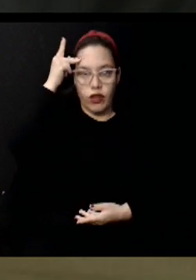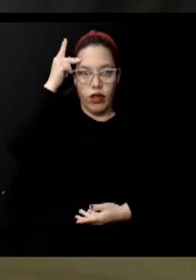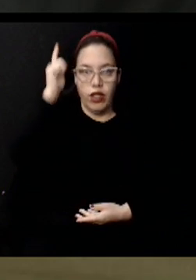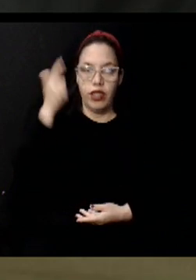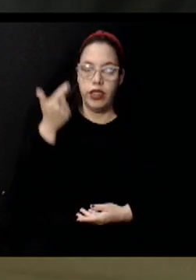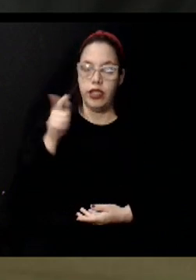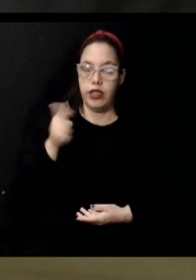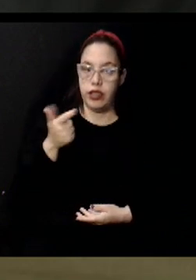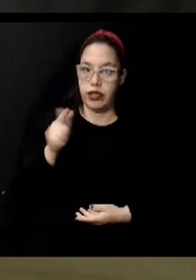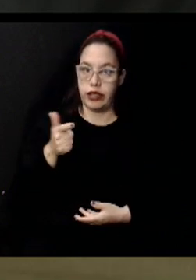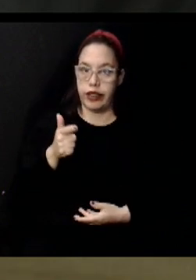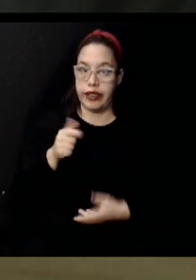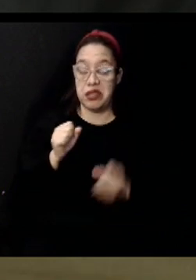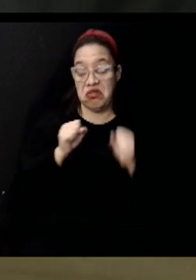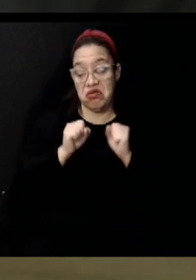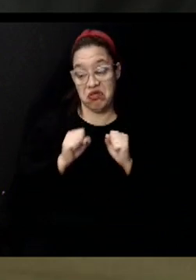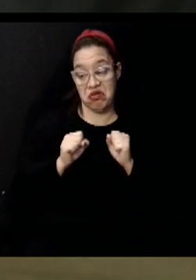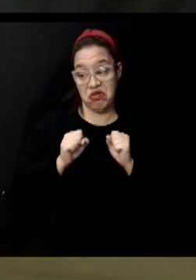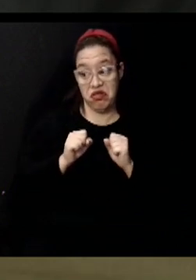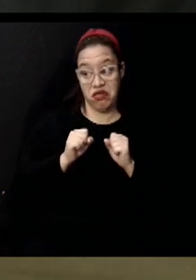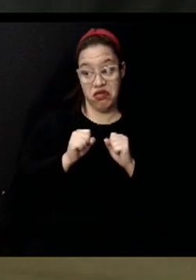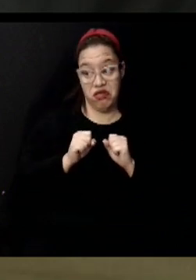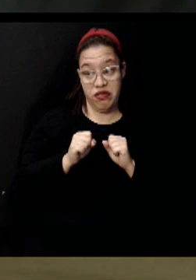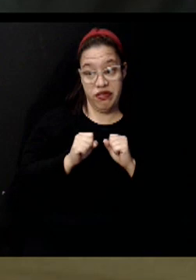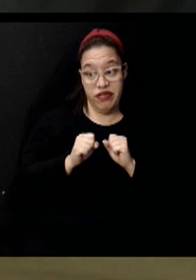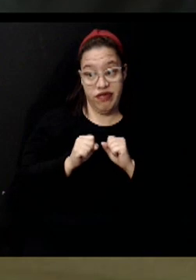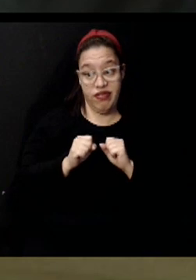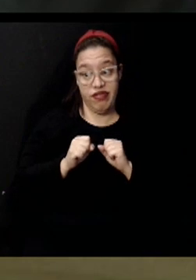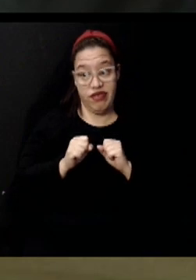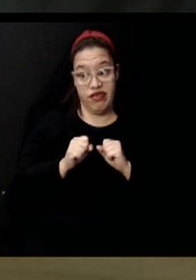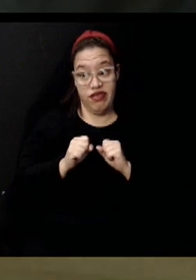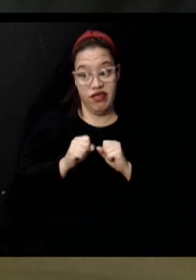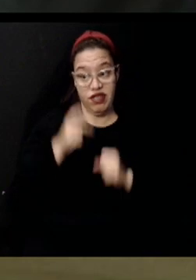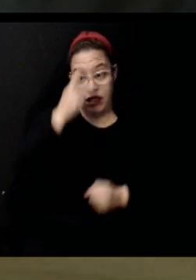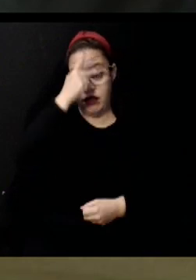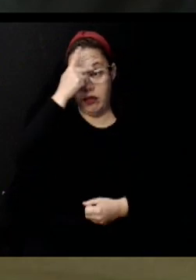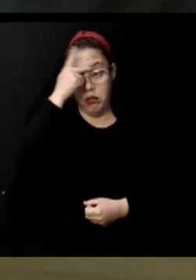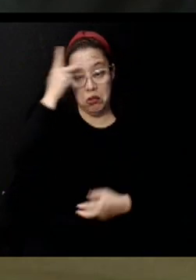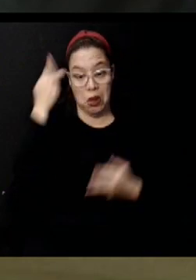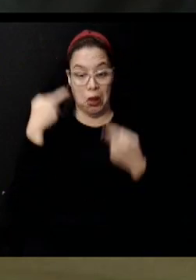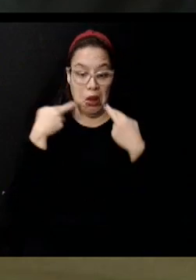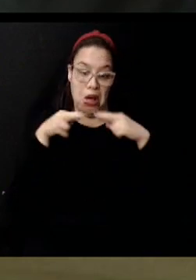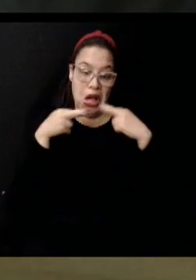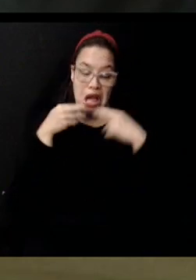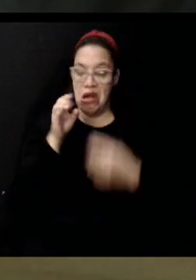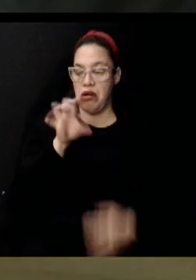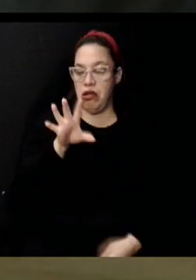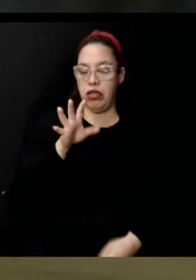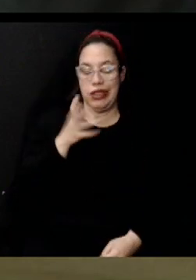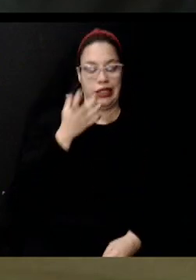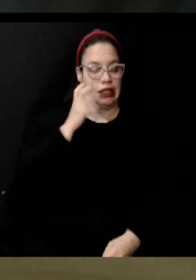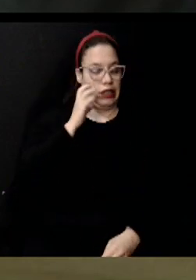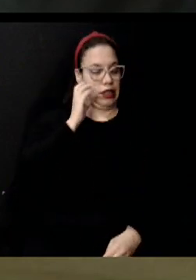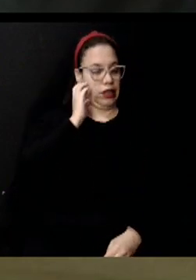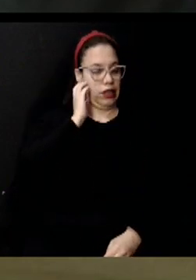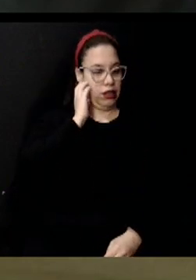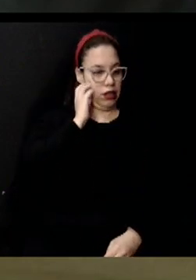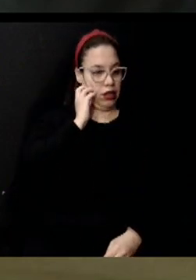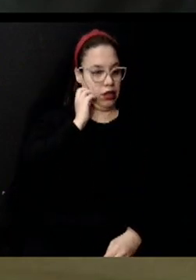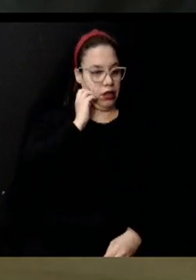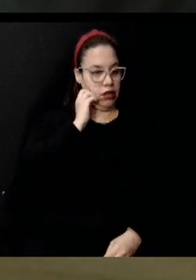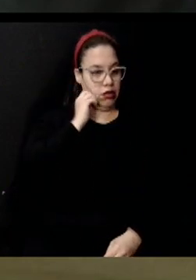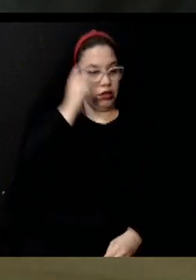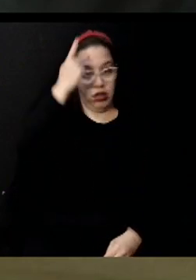pode ser uma questão um pouco agressiva, você falar que a pessoa está reclamando. Então a gente fica meio que de mão atada. O negócio é a gente ter autoconhecimento